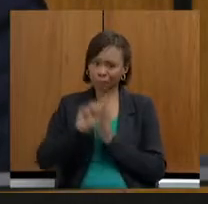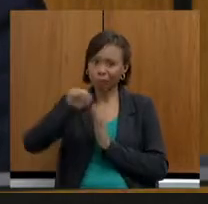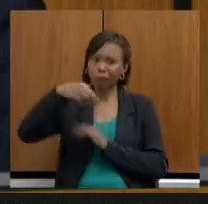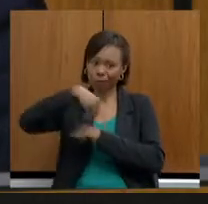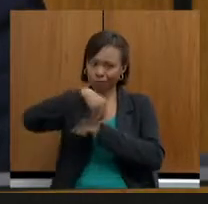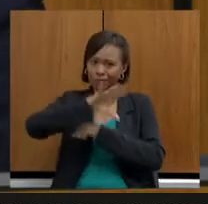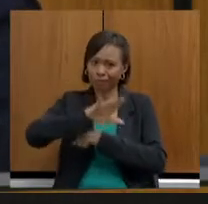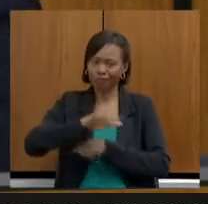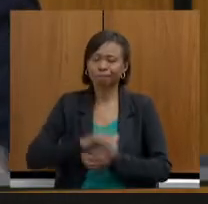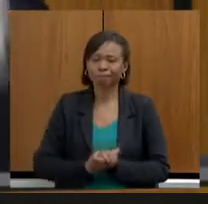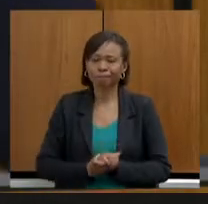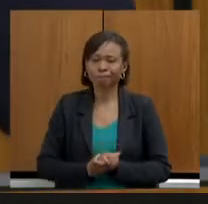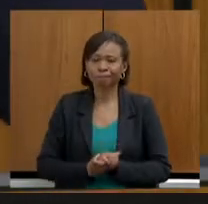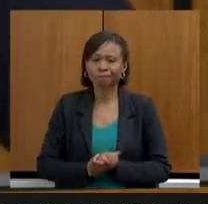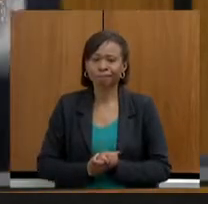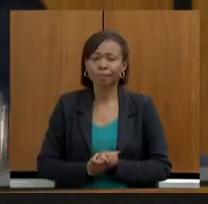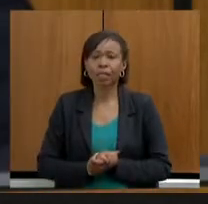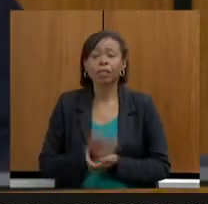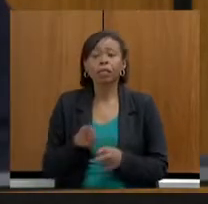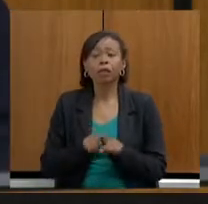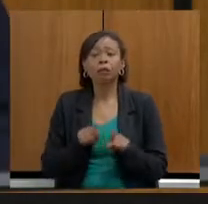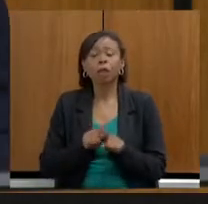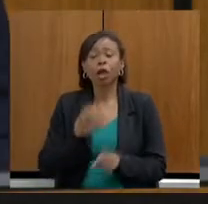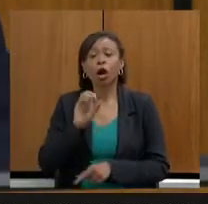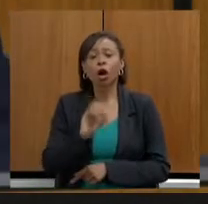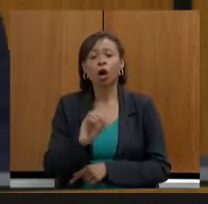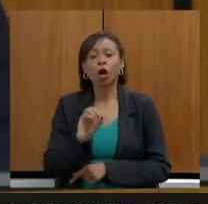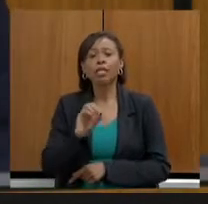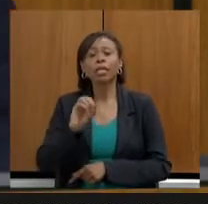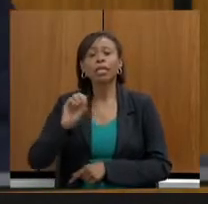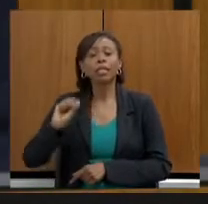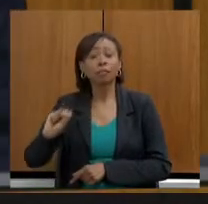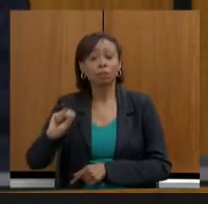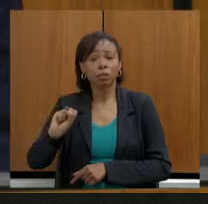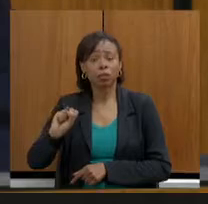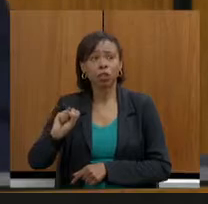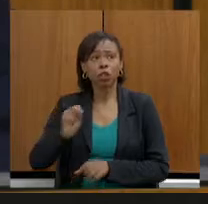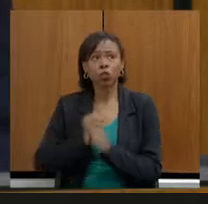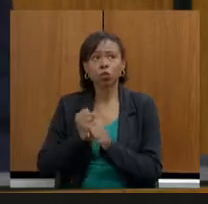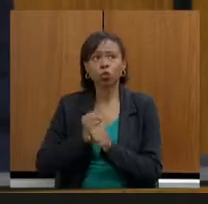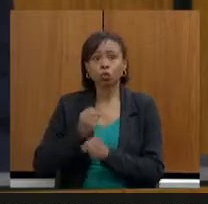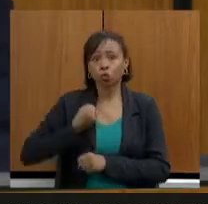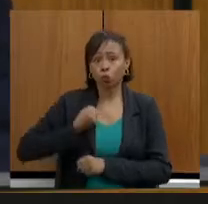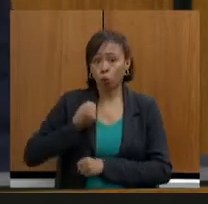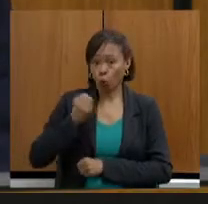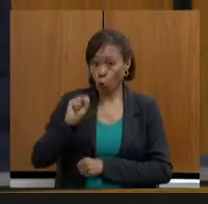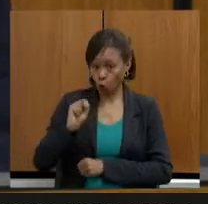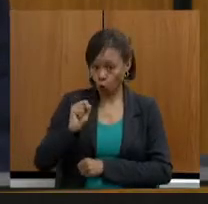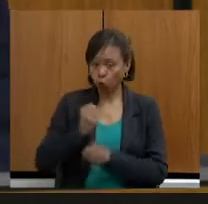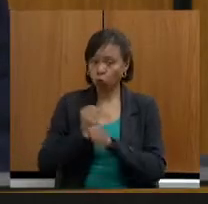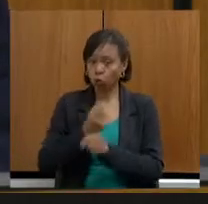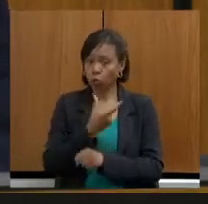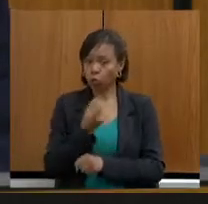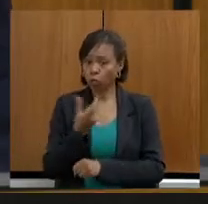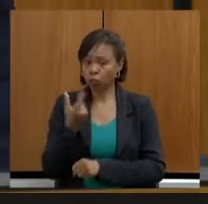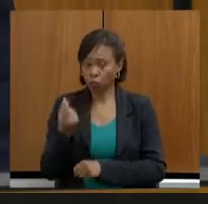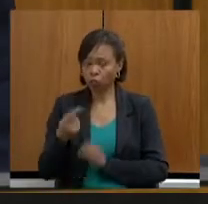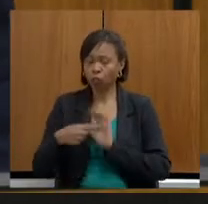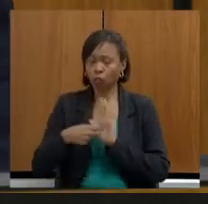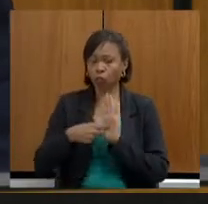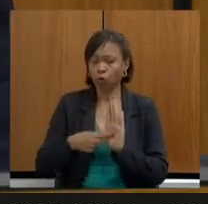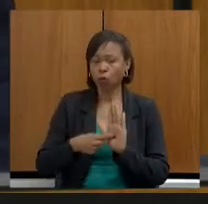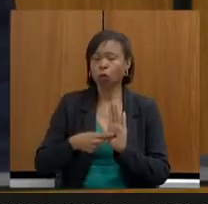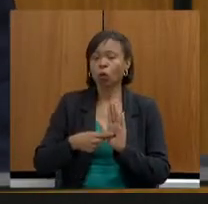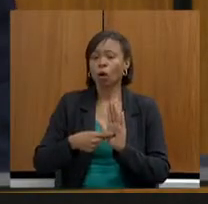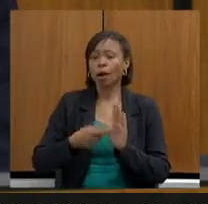secretar sobre a ordem de serviço nº 8 de 2020 que determinou a instauração de